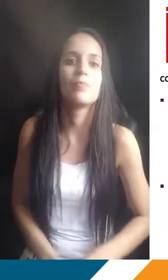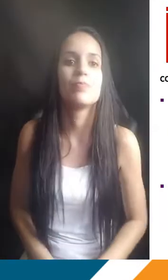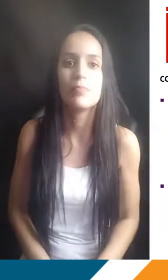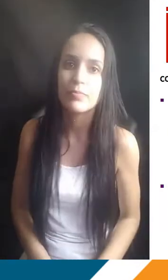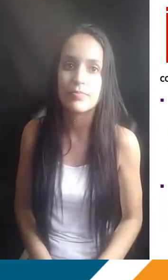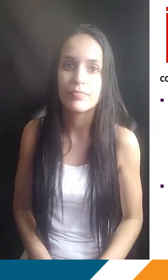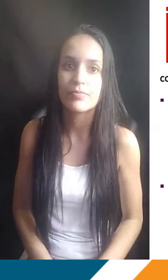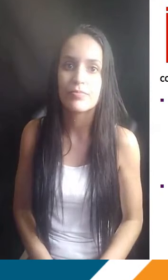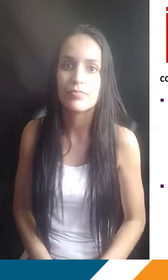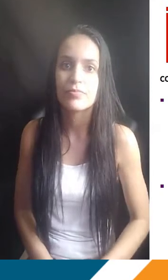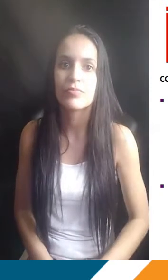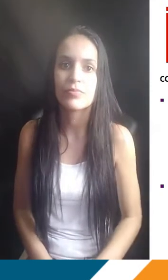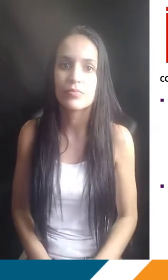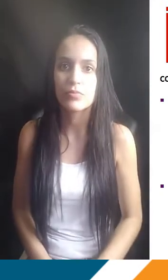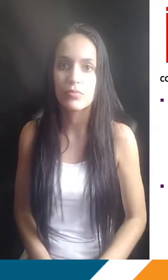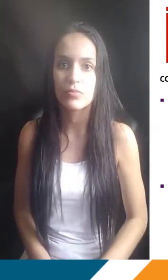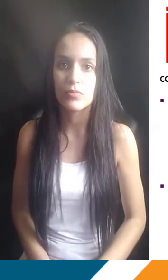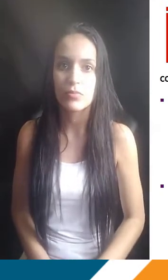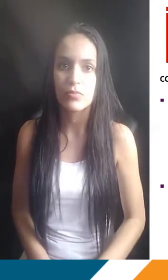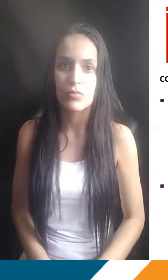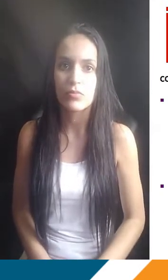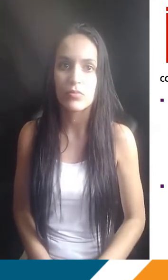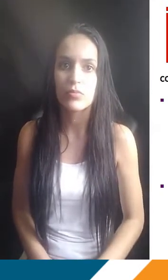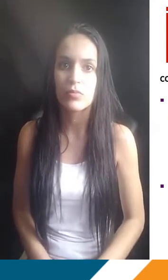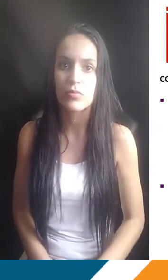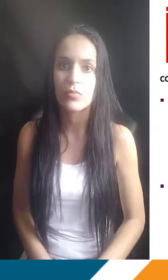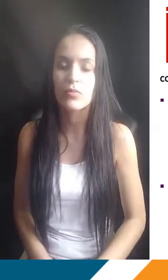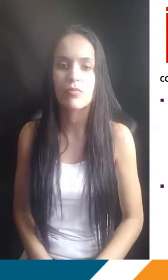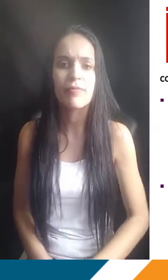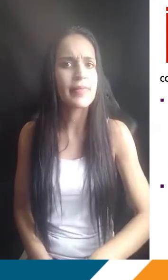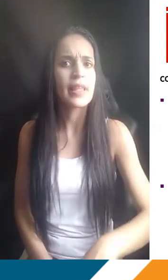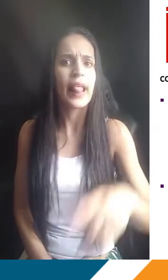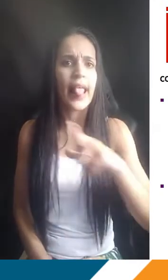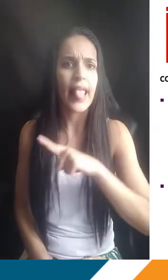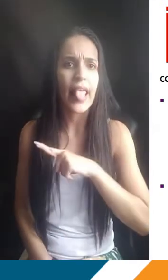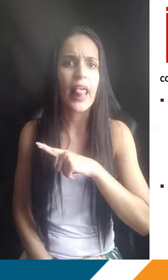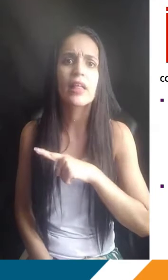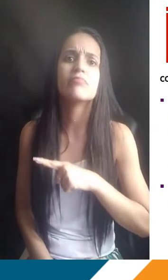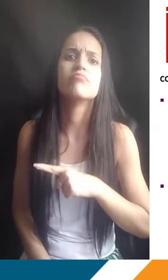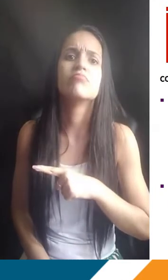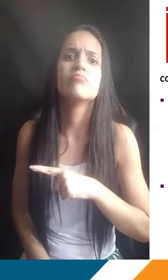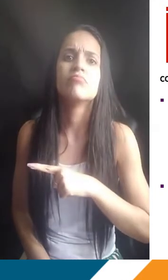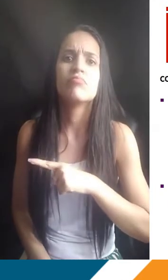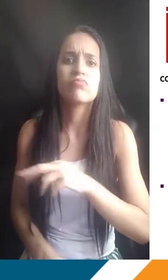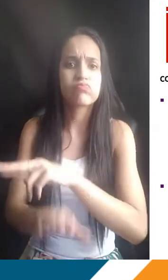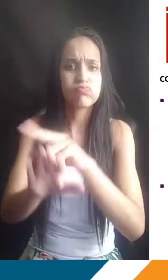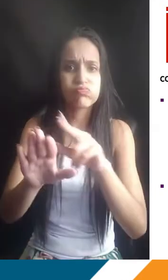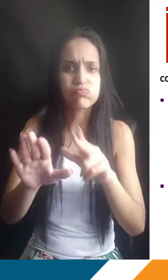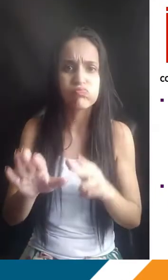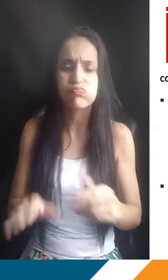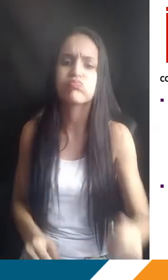os poetas concretistas, né? Então a gente tem aí os principais nomes: o Décio Pignatari, o Haroldo e o Augusto de